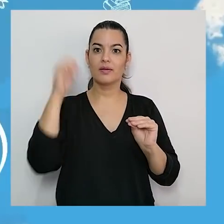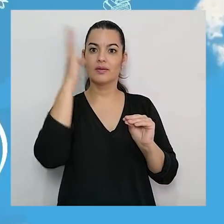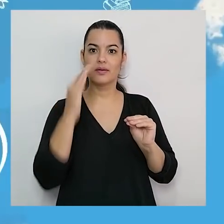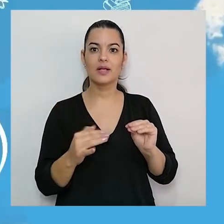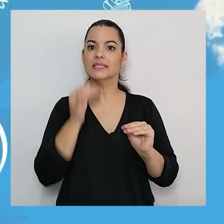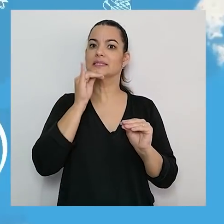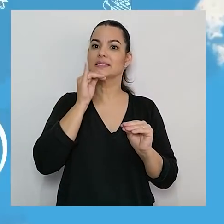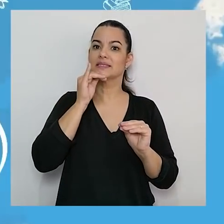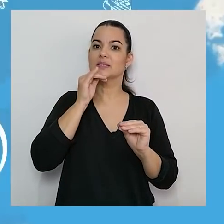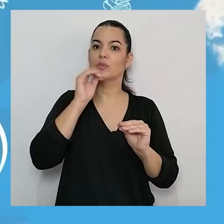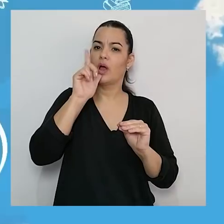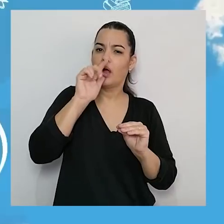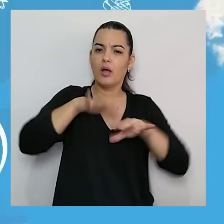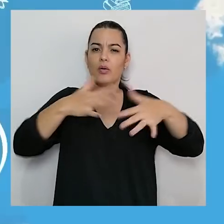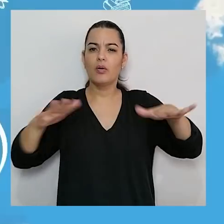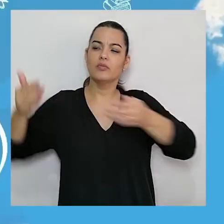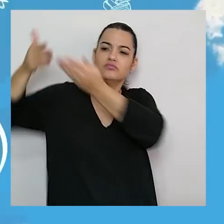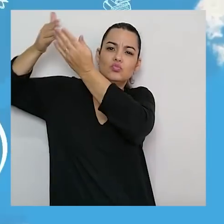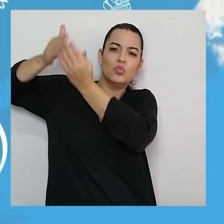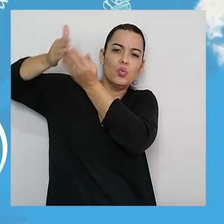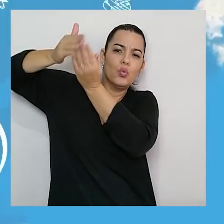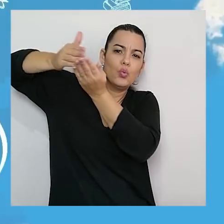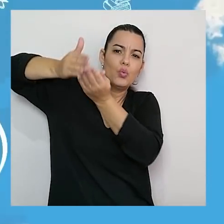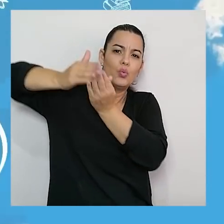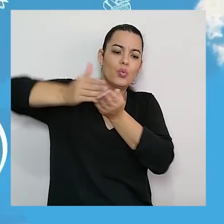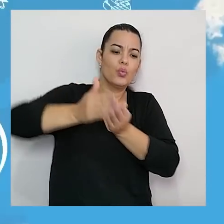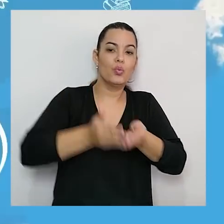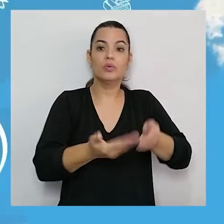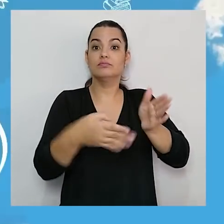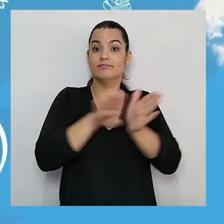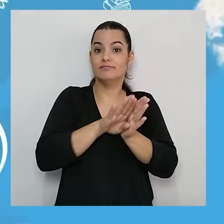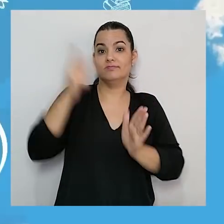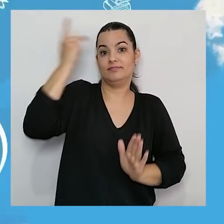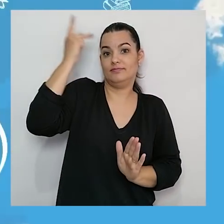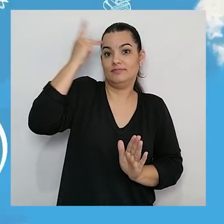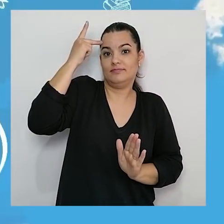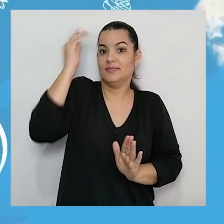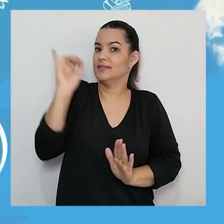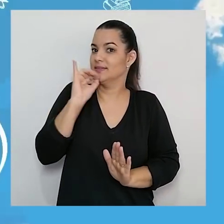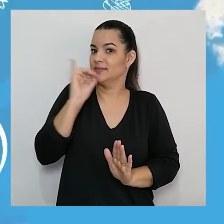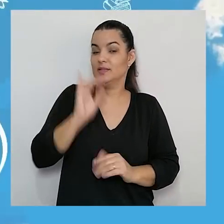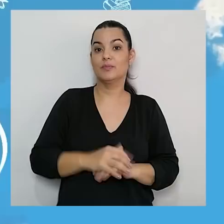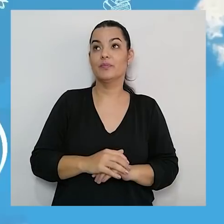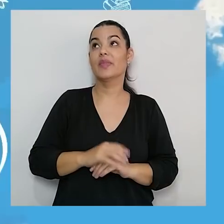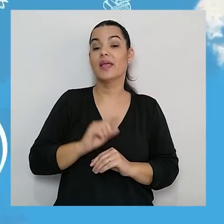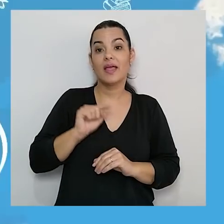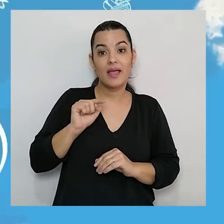o oceano e vamos supor que ela quis vir aqui para São Paulo. Ela é um